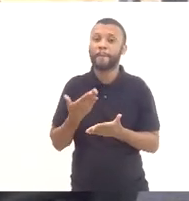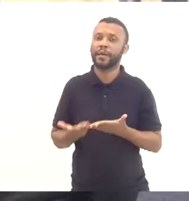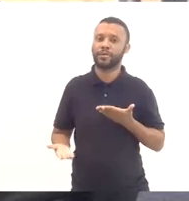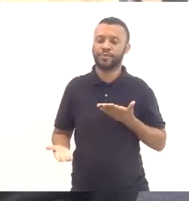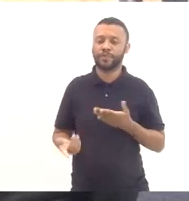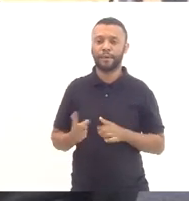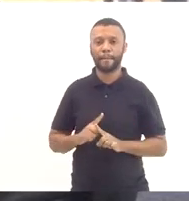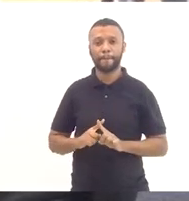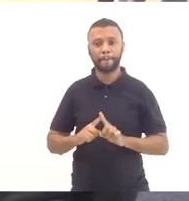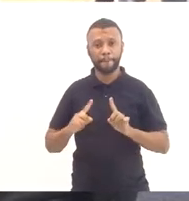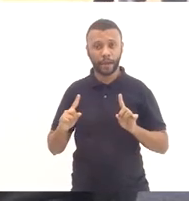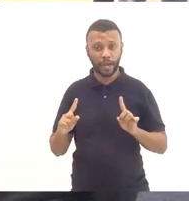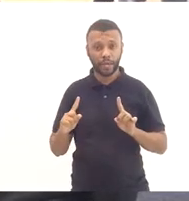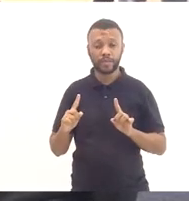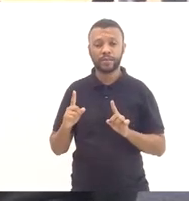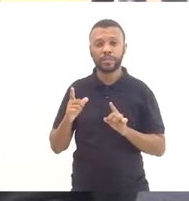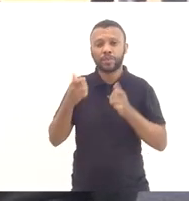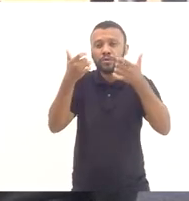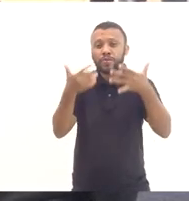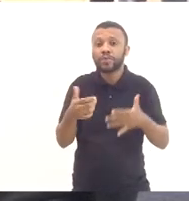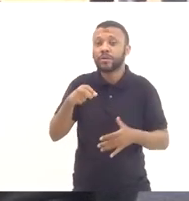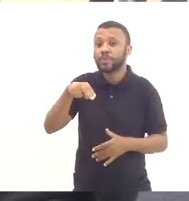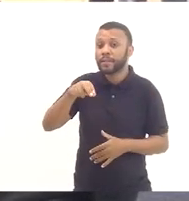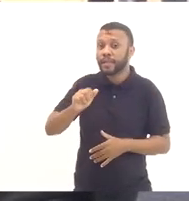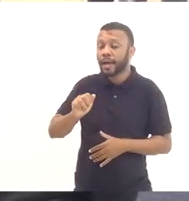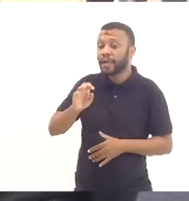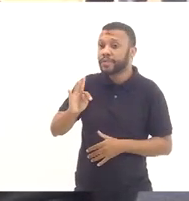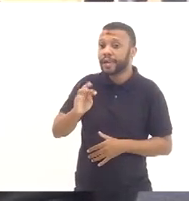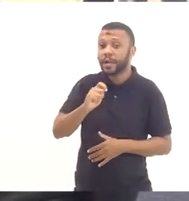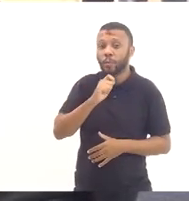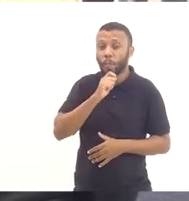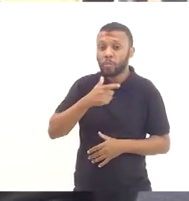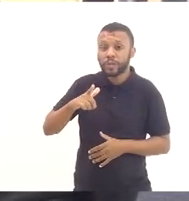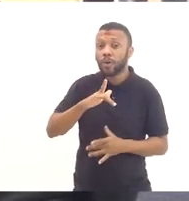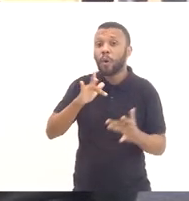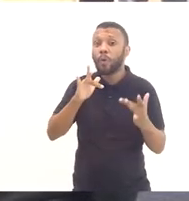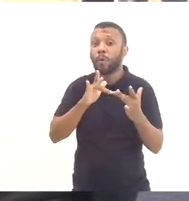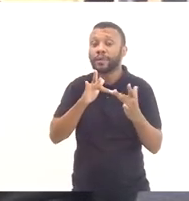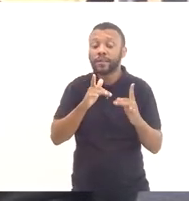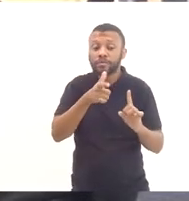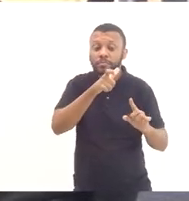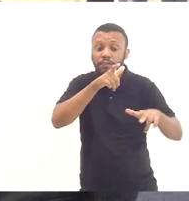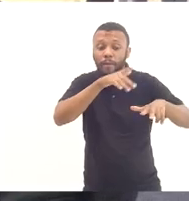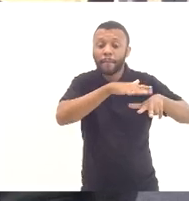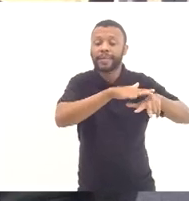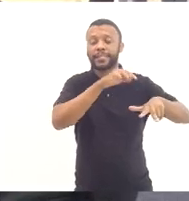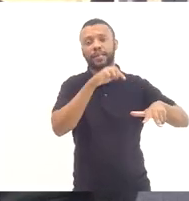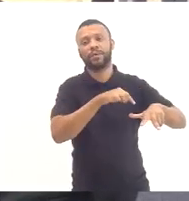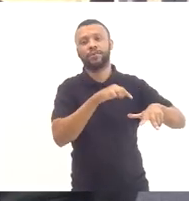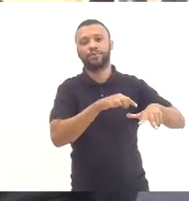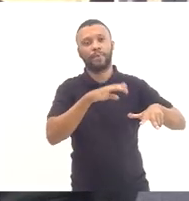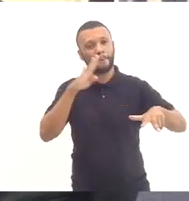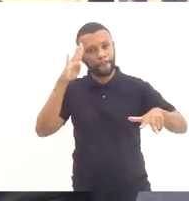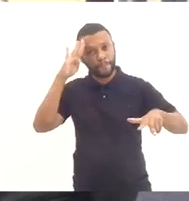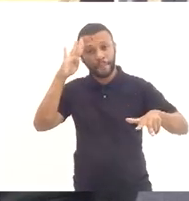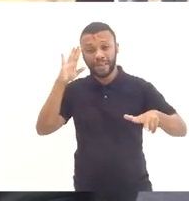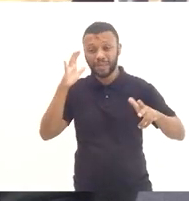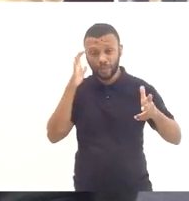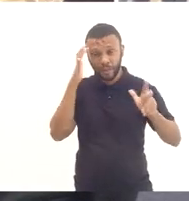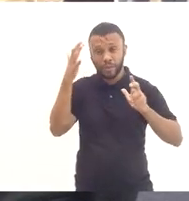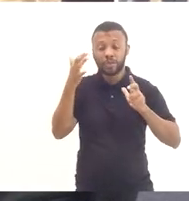mas é o que eu falei unati não tem o contato com paciente e principalmente em caso de e